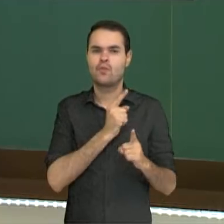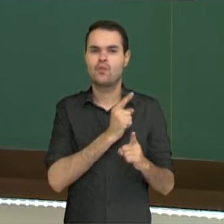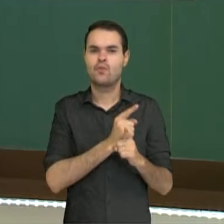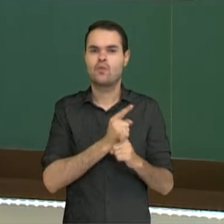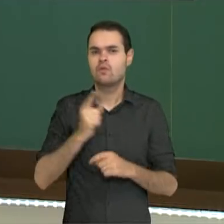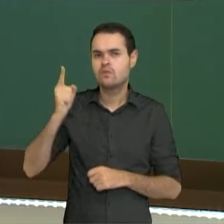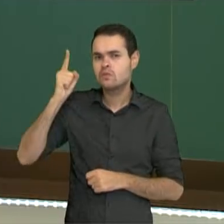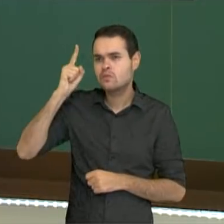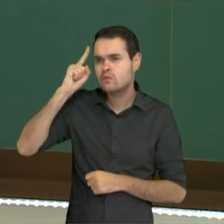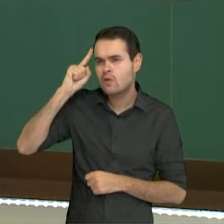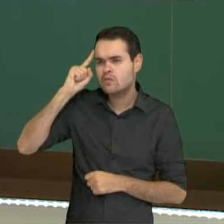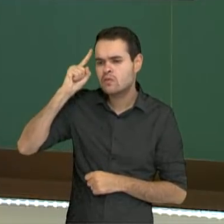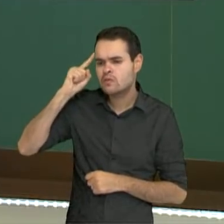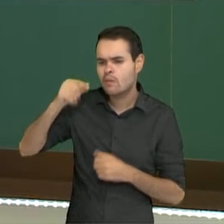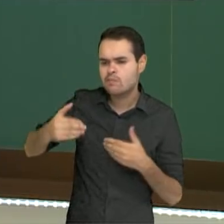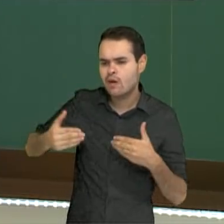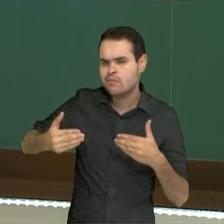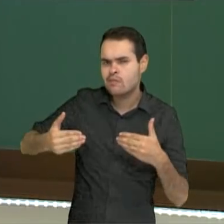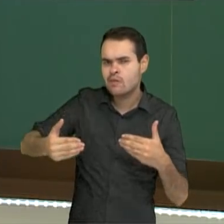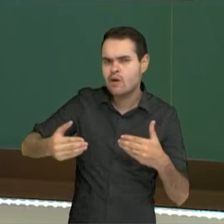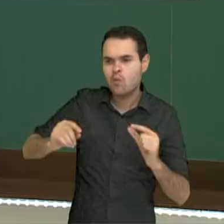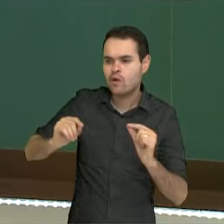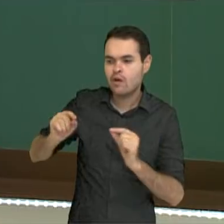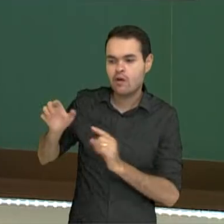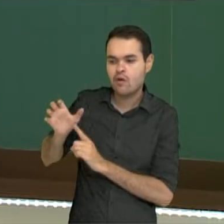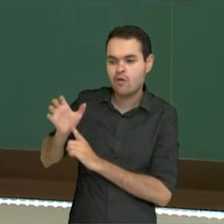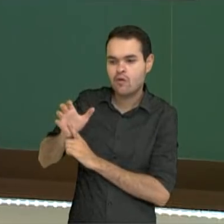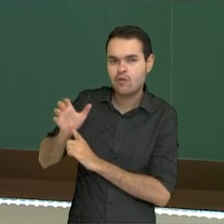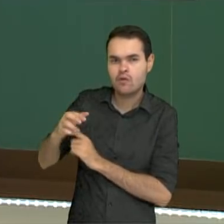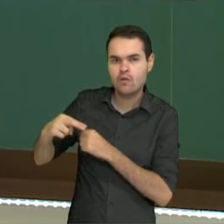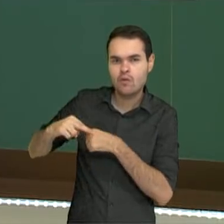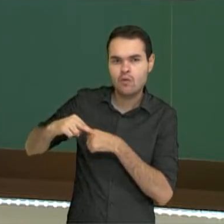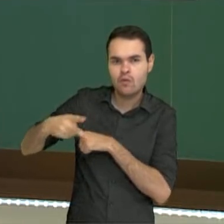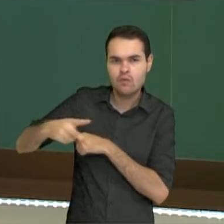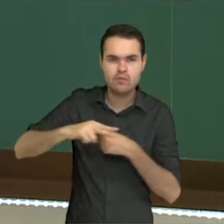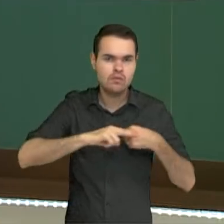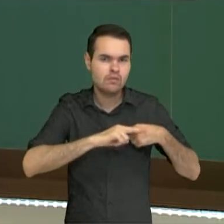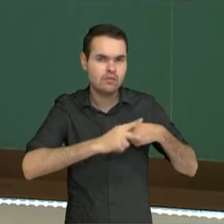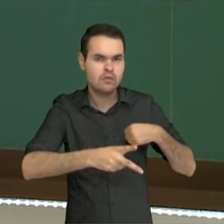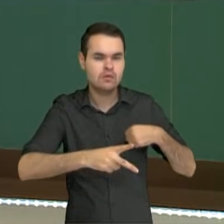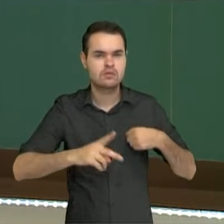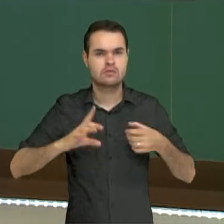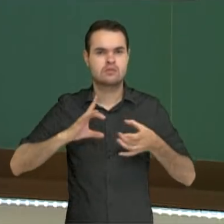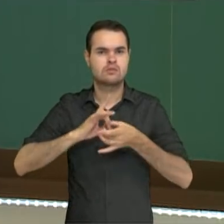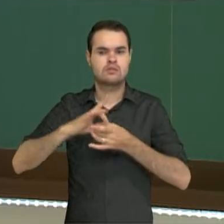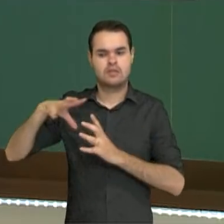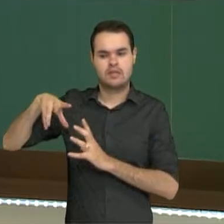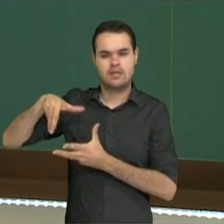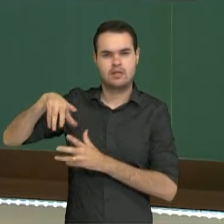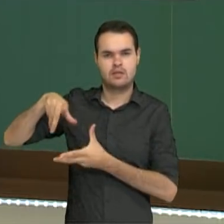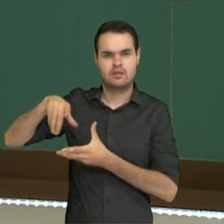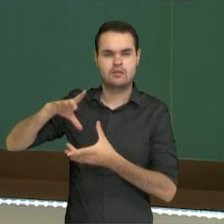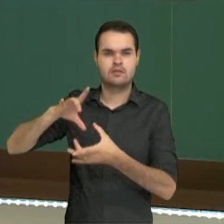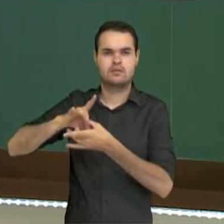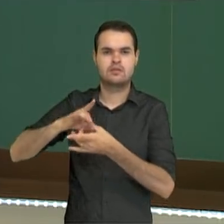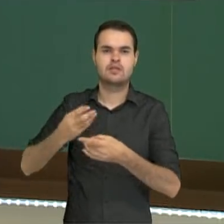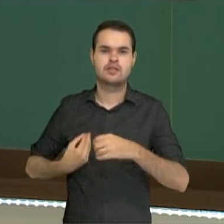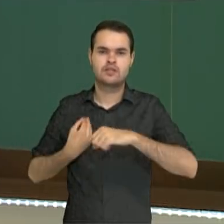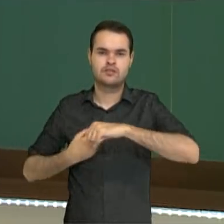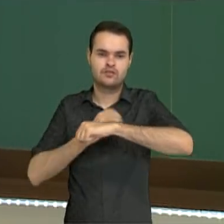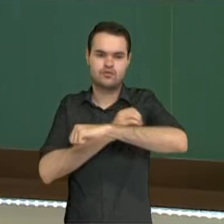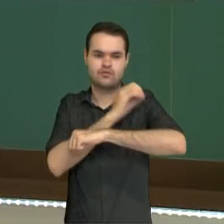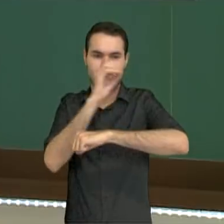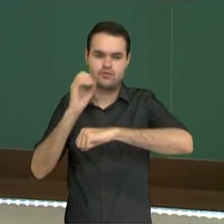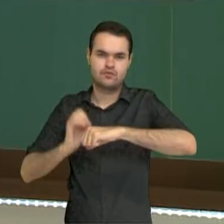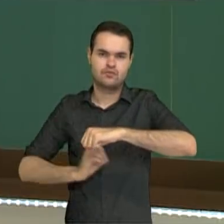dia consequências. A própria organização do nosso dia a dia está ligada aos movimentos. Temos a existência dos dias e